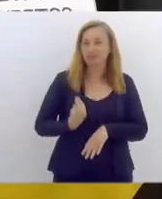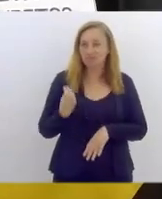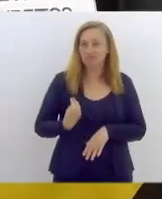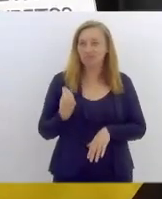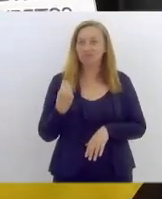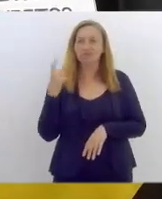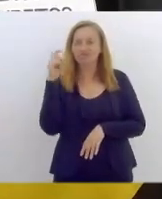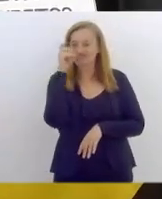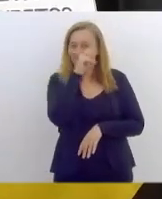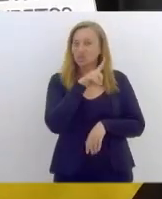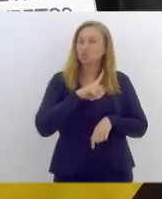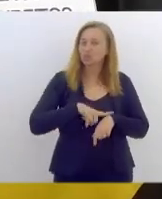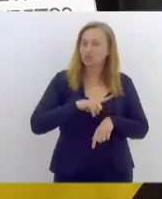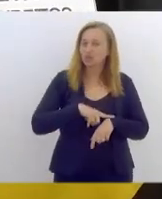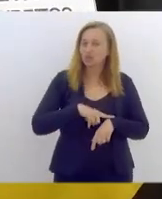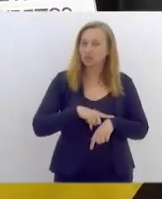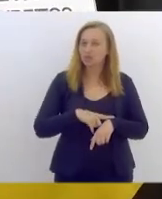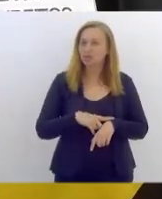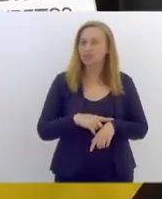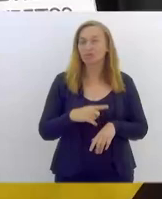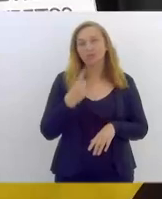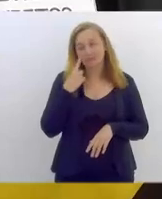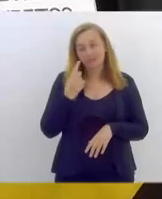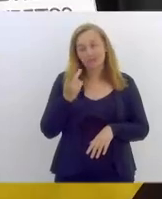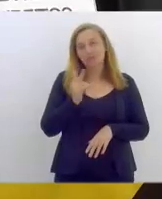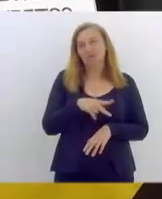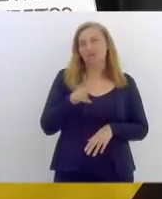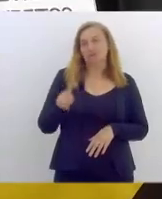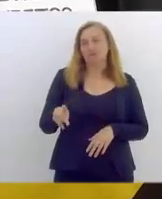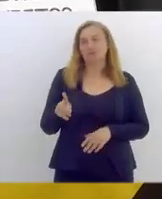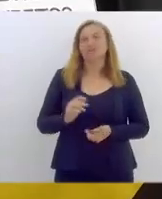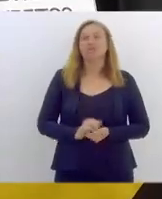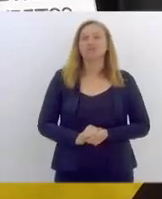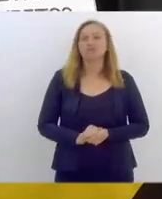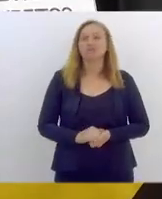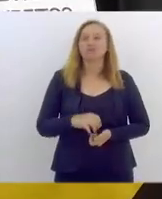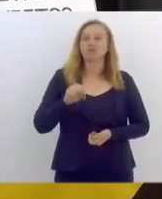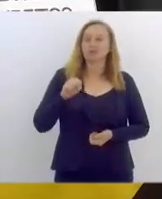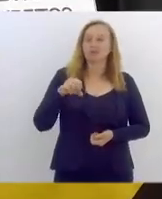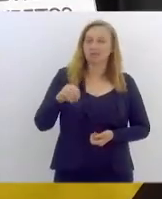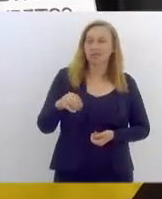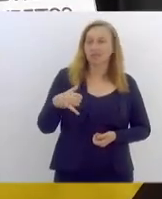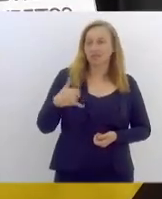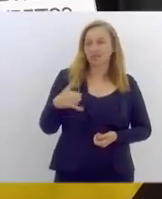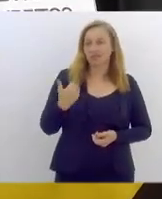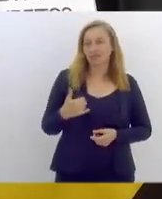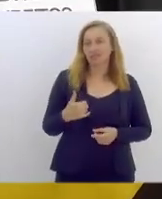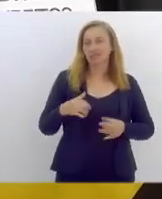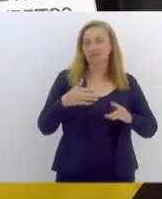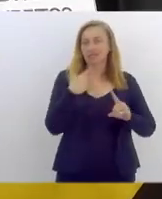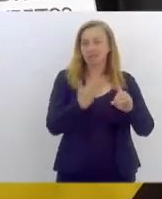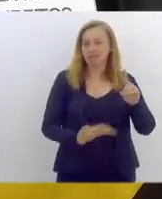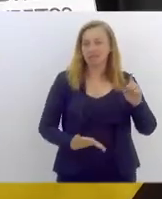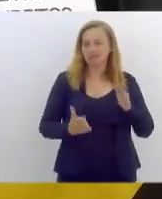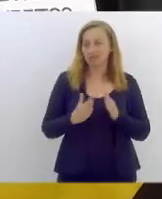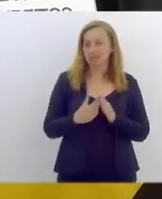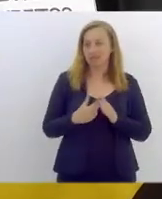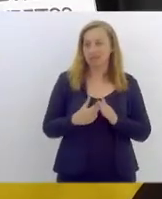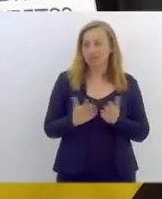situação tão difícil que ver um professor de 80 anos sendo homenageado nessa casa